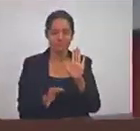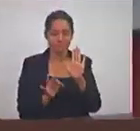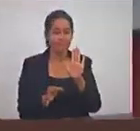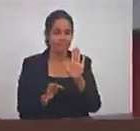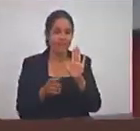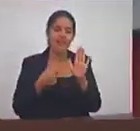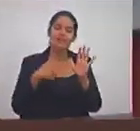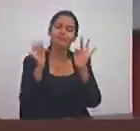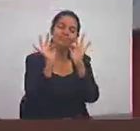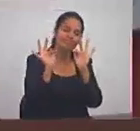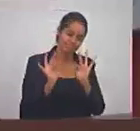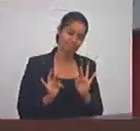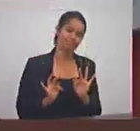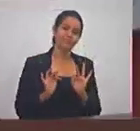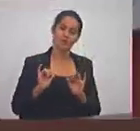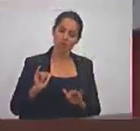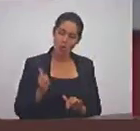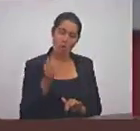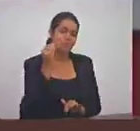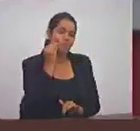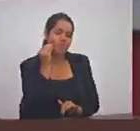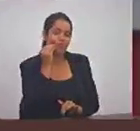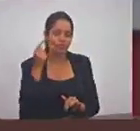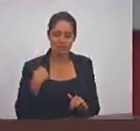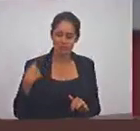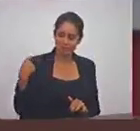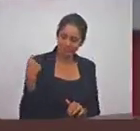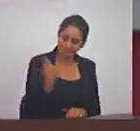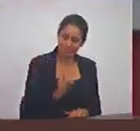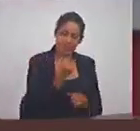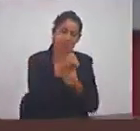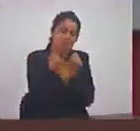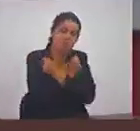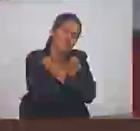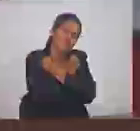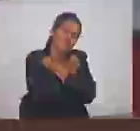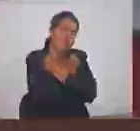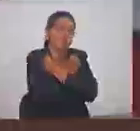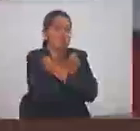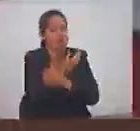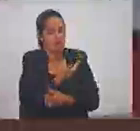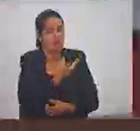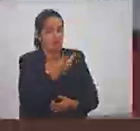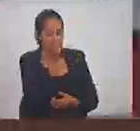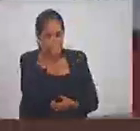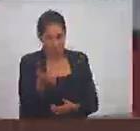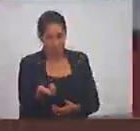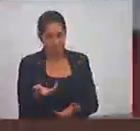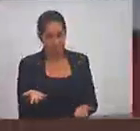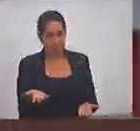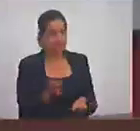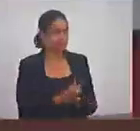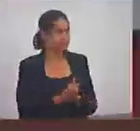E eu estou muito feliz com essa oportunidade de estar aqui hoje para dar um grande abraço na minha amiga Ilza.